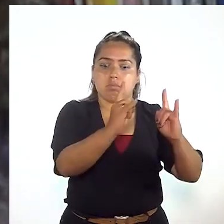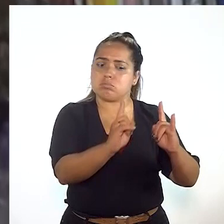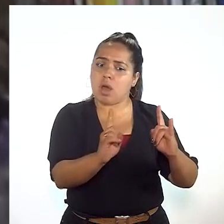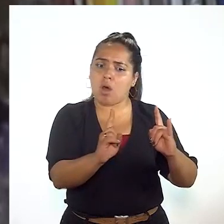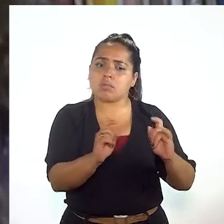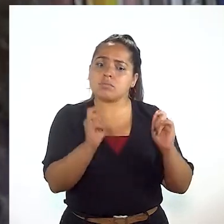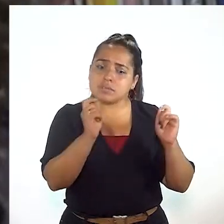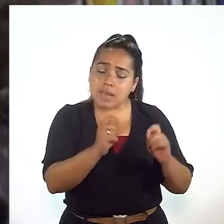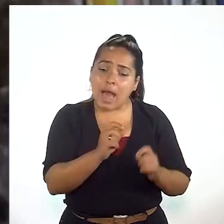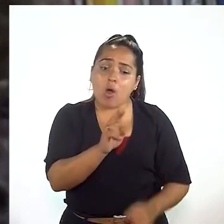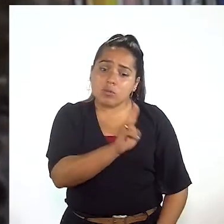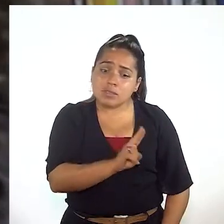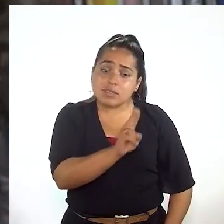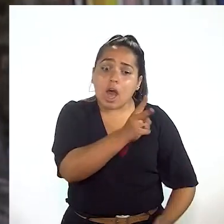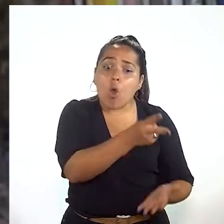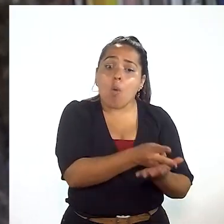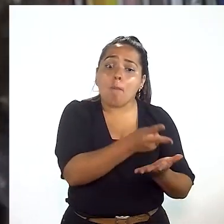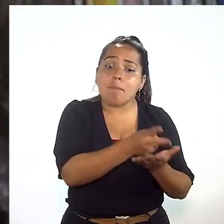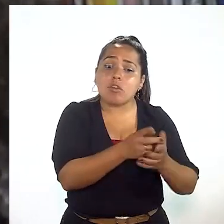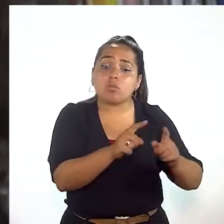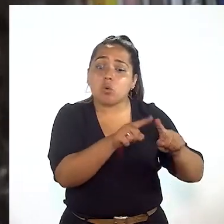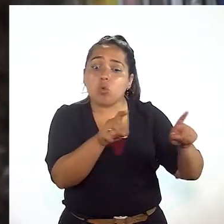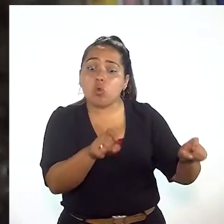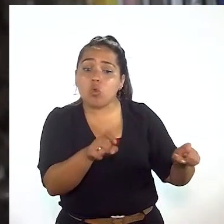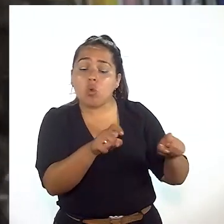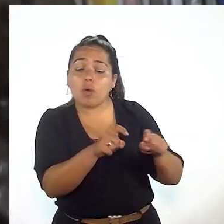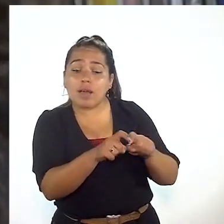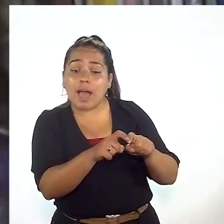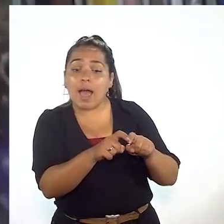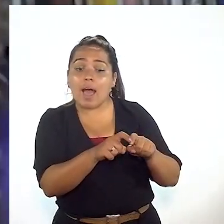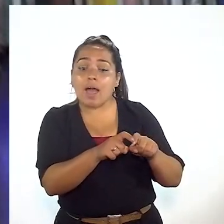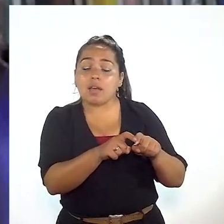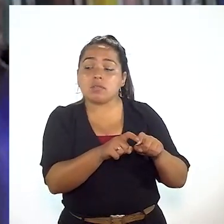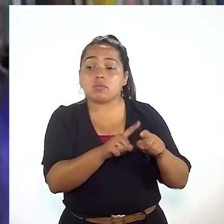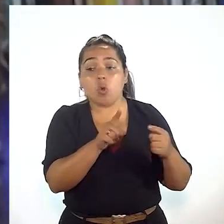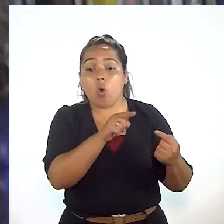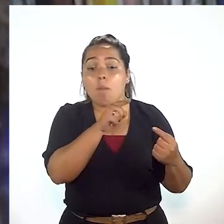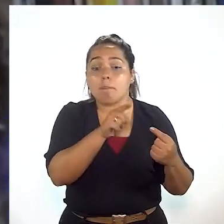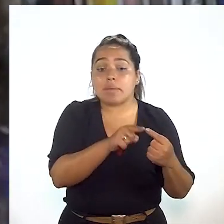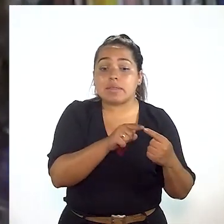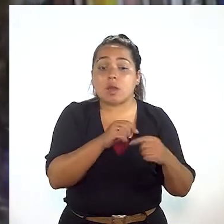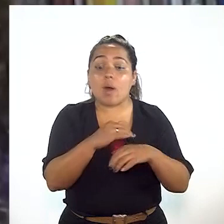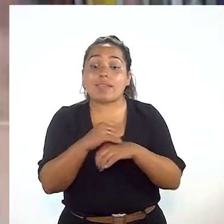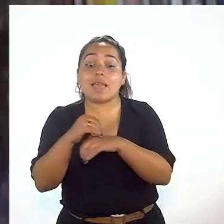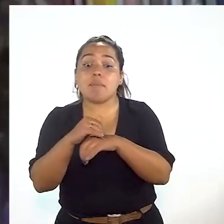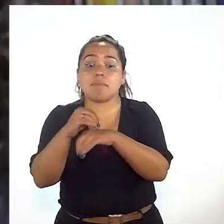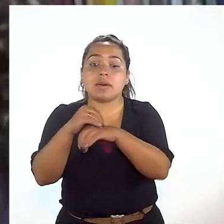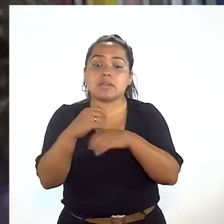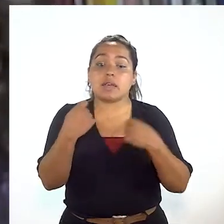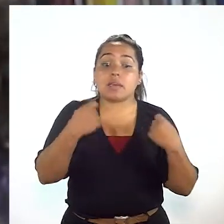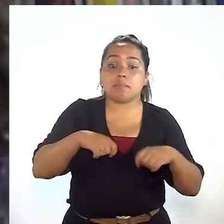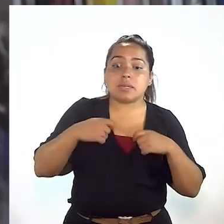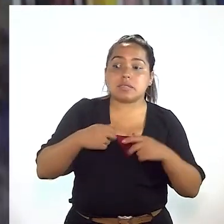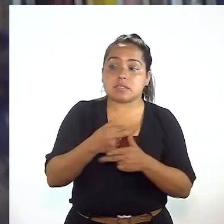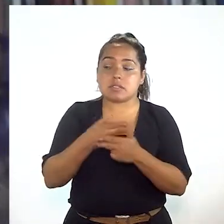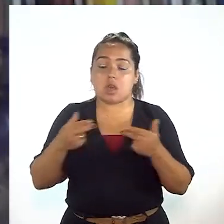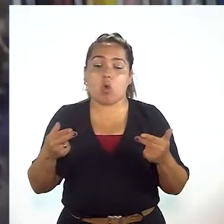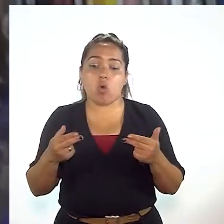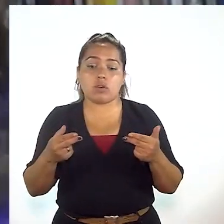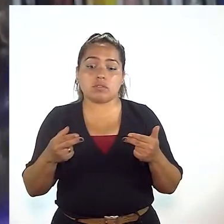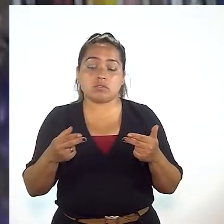cada faculdade criando o seu campus na Zona Norte. É possível usar o mesmo espaço de acordo com as